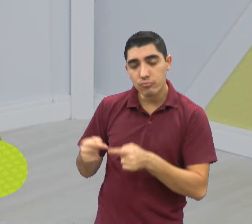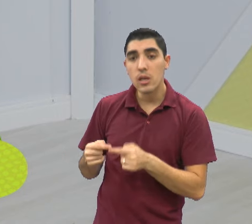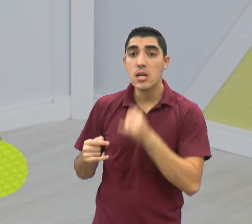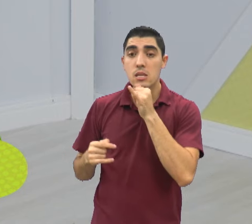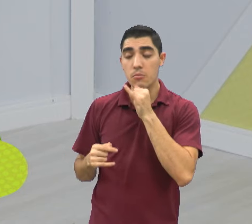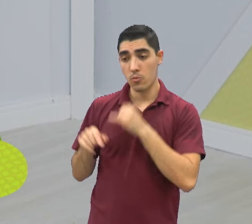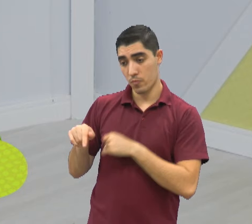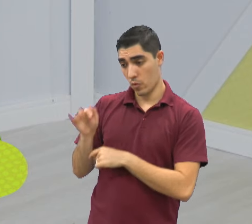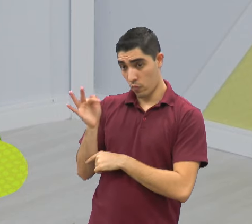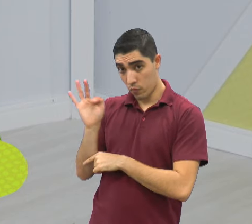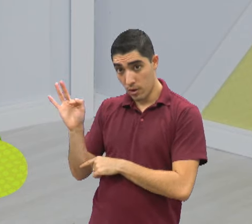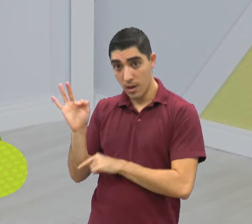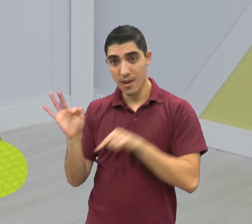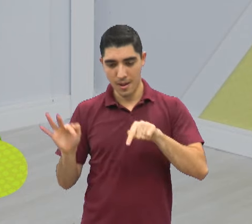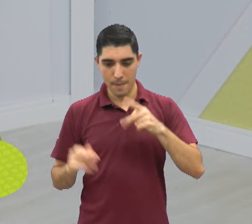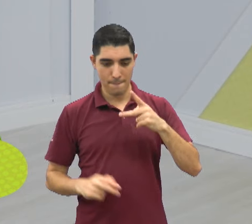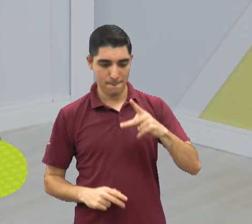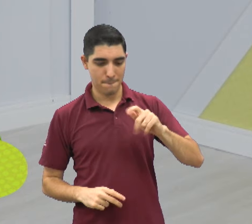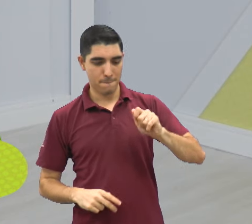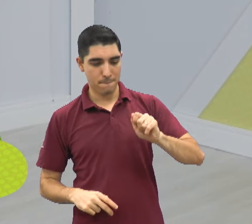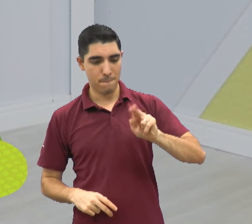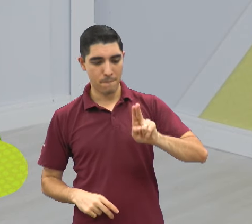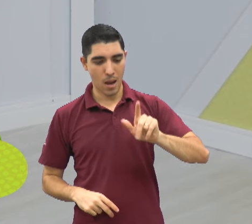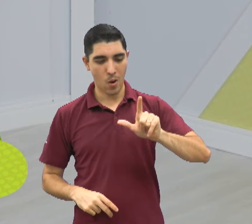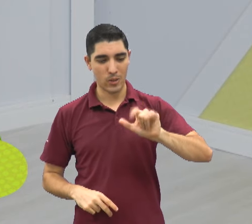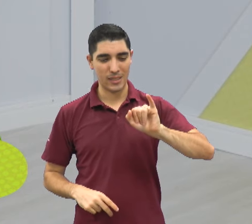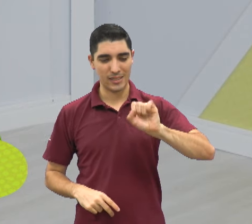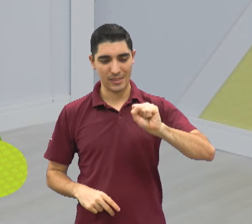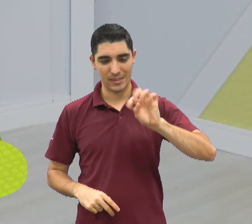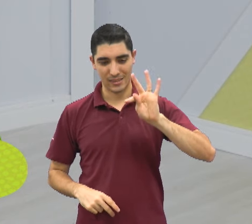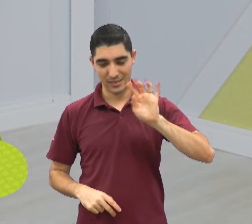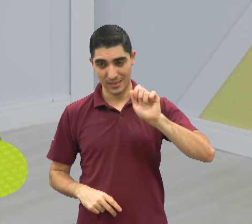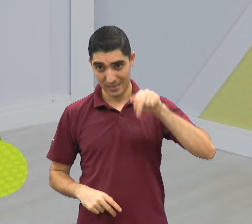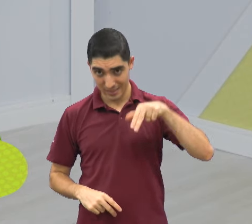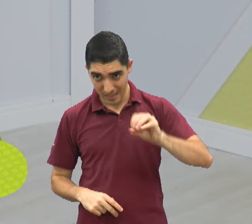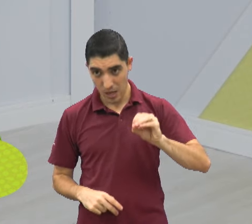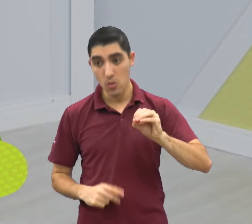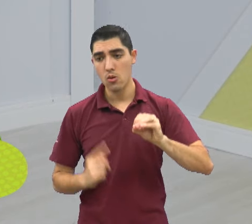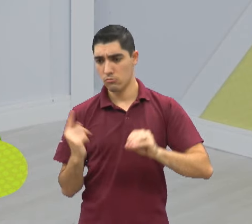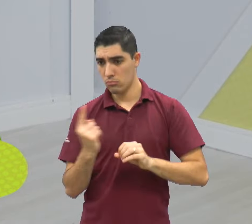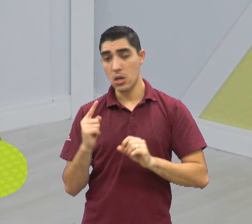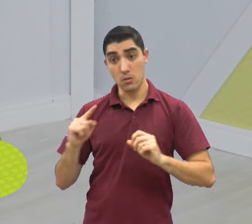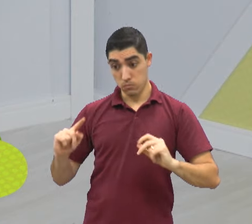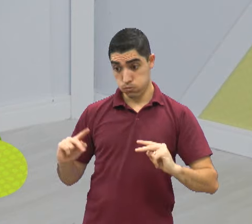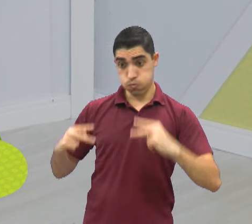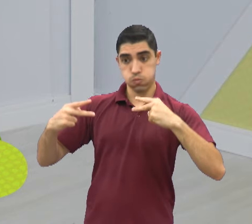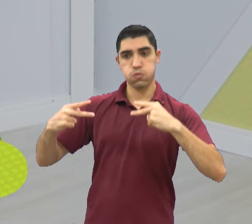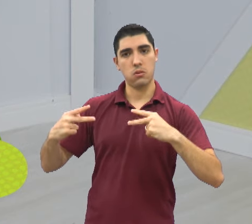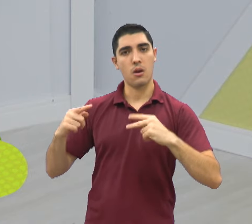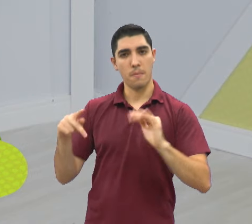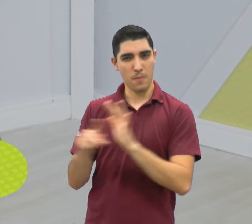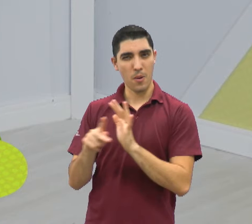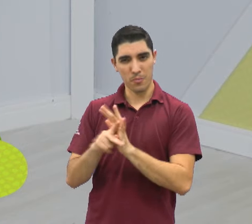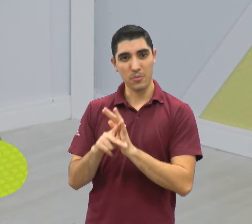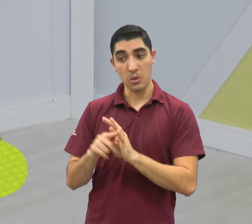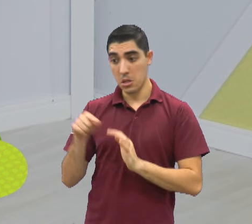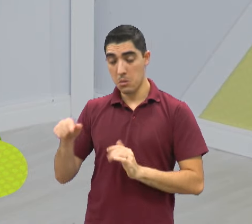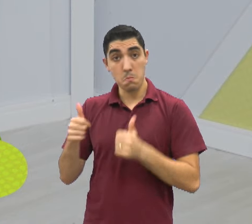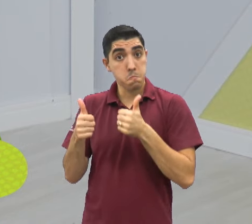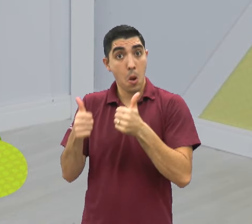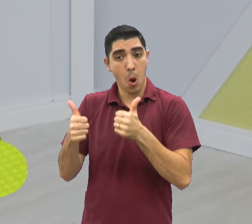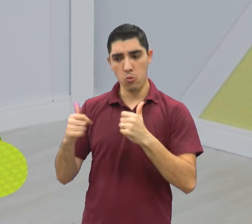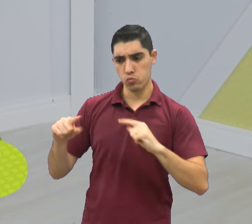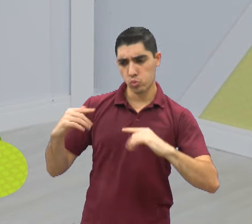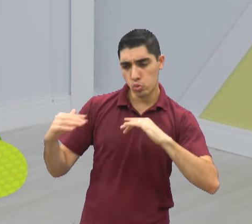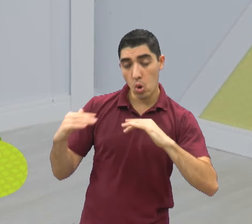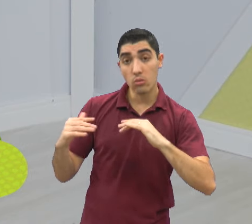os times se encaixaram, principalmente para o Paulistano, que fez uma grande semifinal contra a equipe de Franca. Se derem esse encaixe